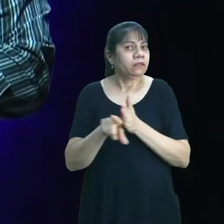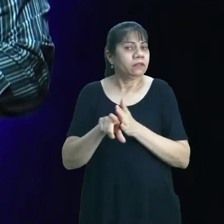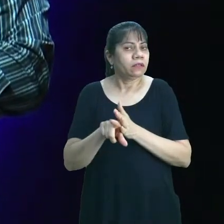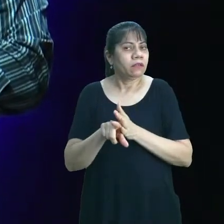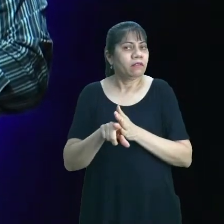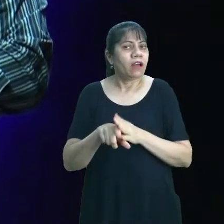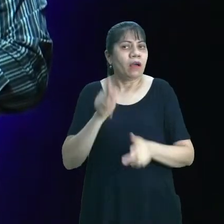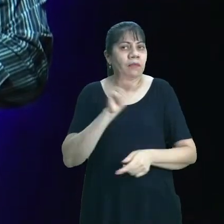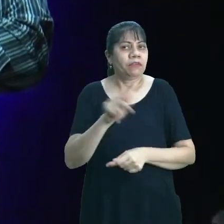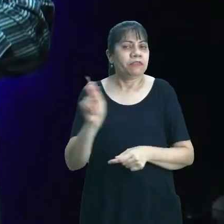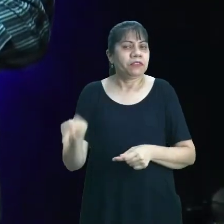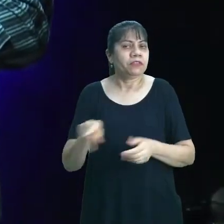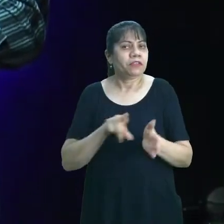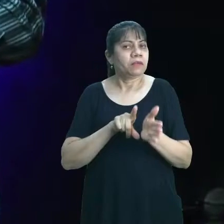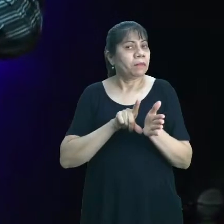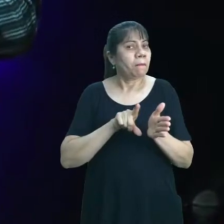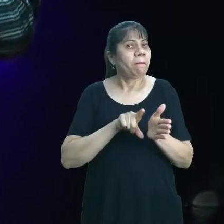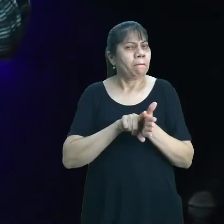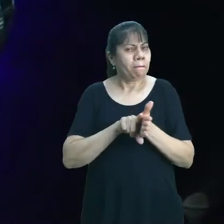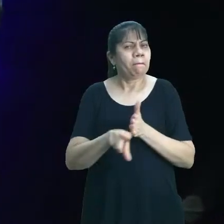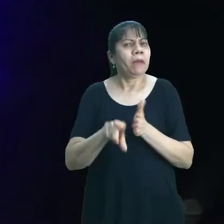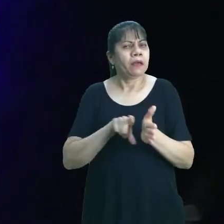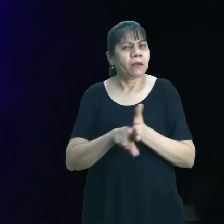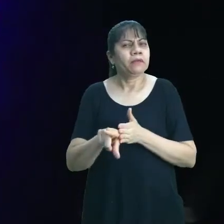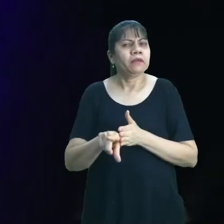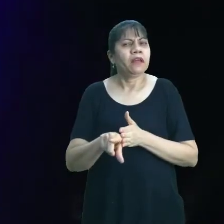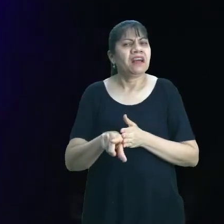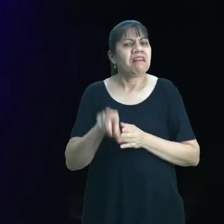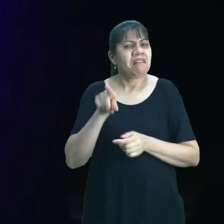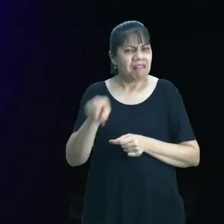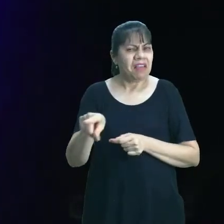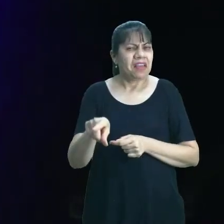Aí meu pai dizia, não é não. E eu lá com aquela cara de anjo.